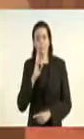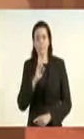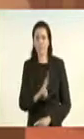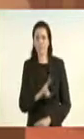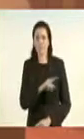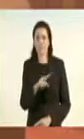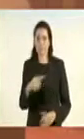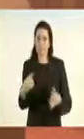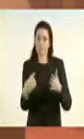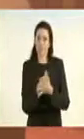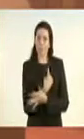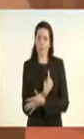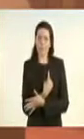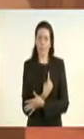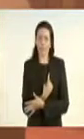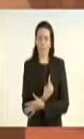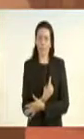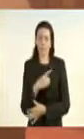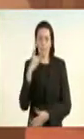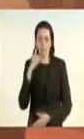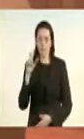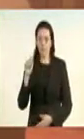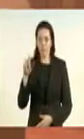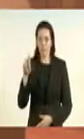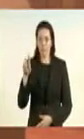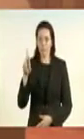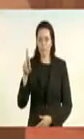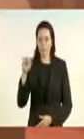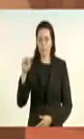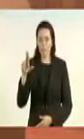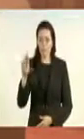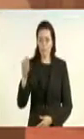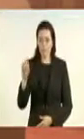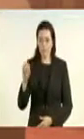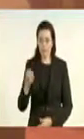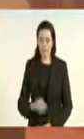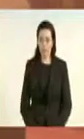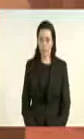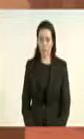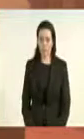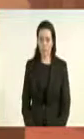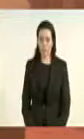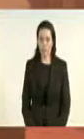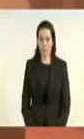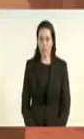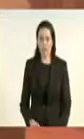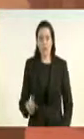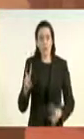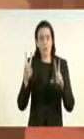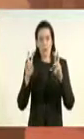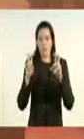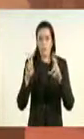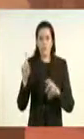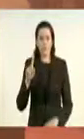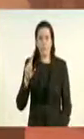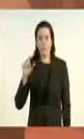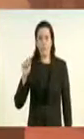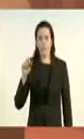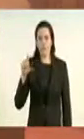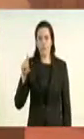Vossa Excelência fez, deputado Adriano, primeiro não se tratam de aditivos, de contratos, mas